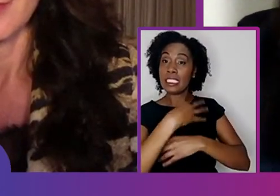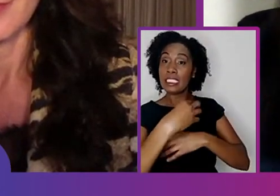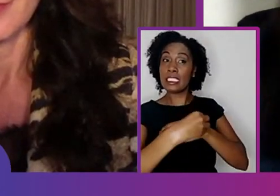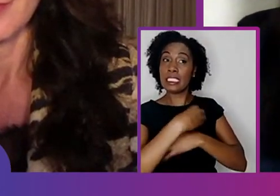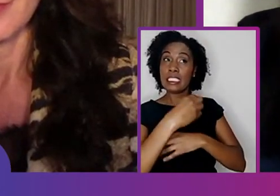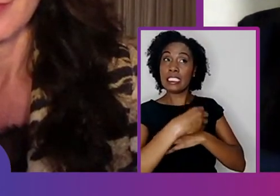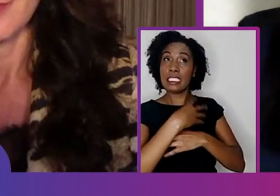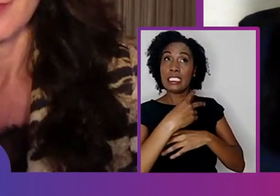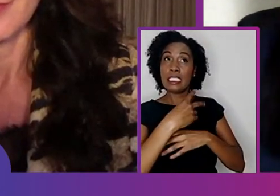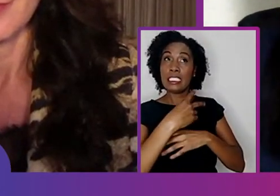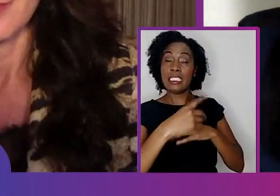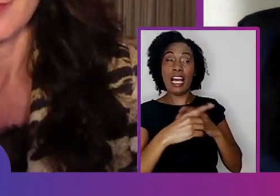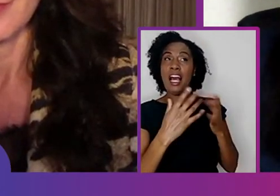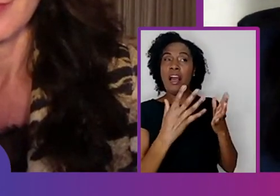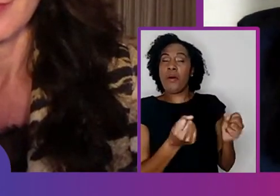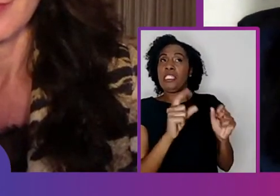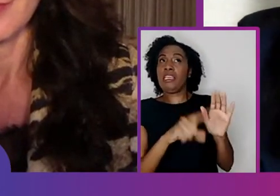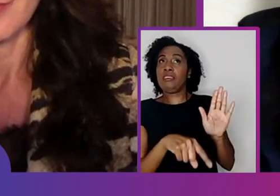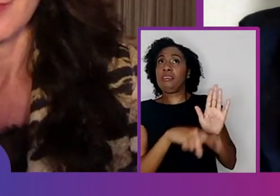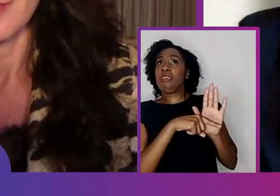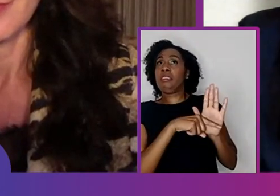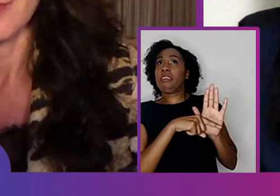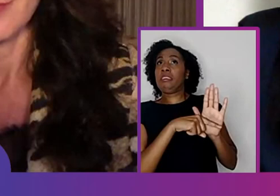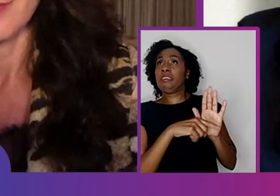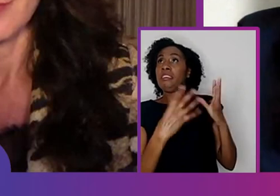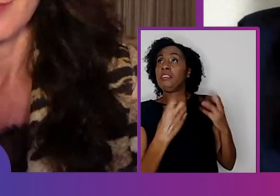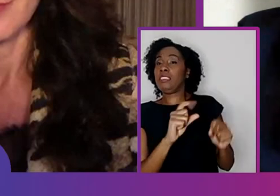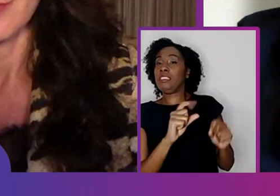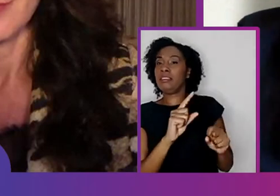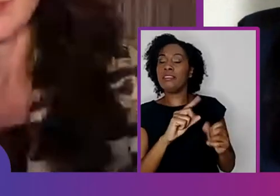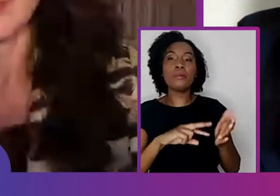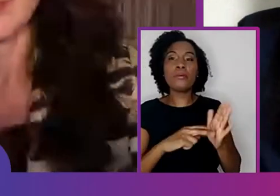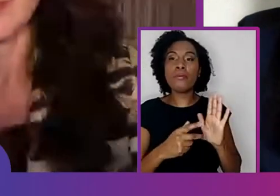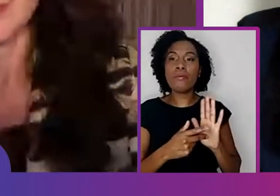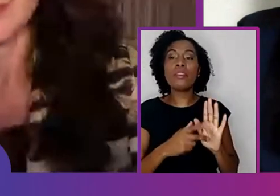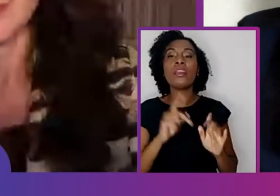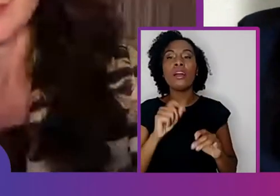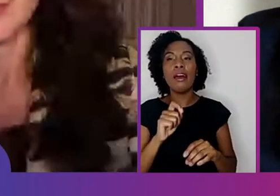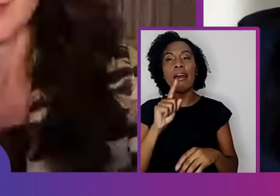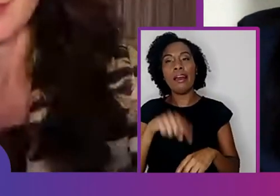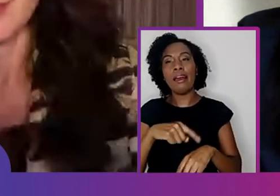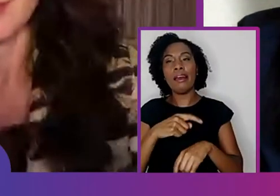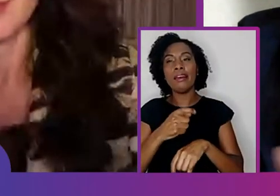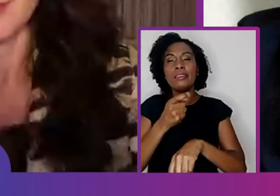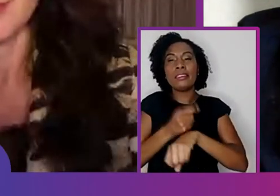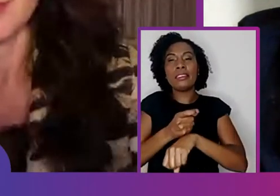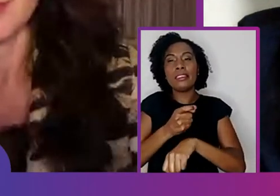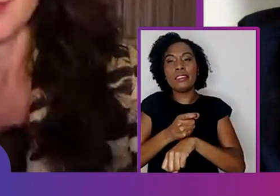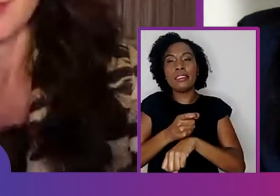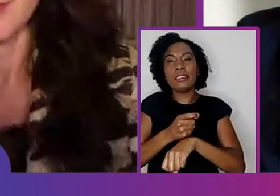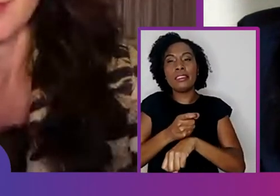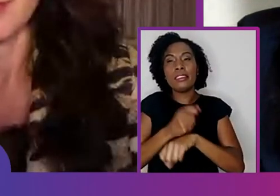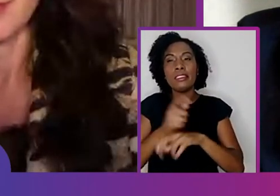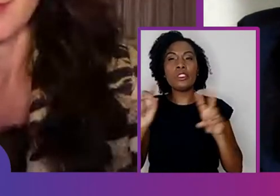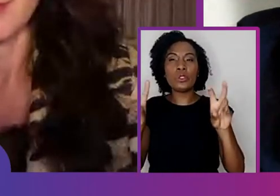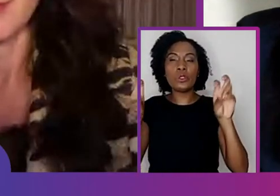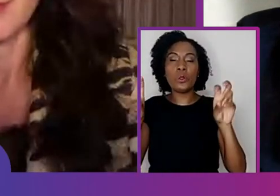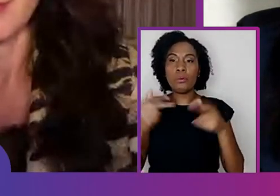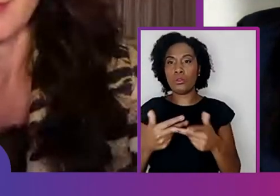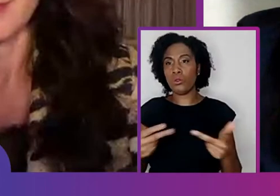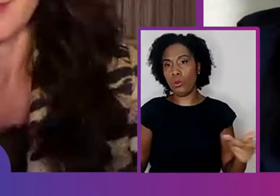gente enfrente esse problema, que é uma certa ignorância que as pessoas têm sobre as coisas. Essa ignorância eu quero que